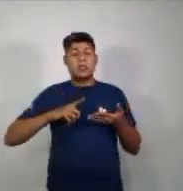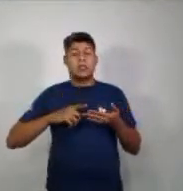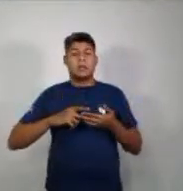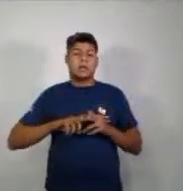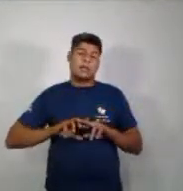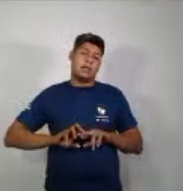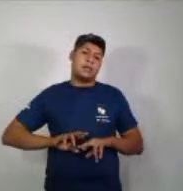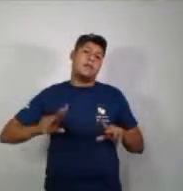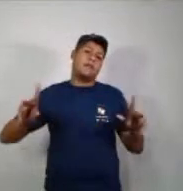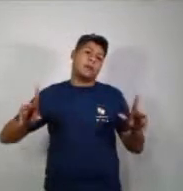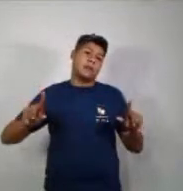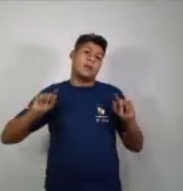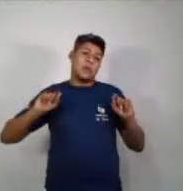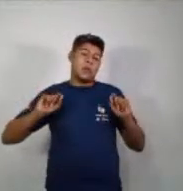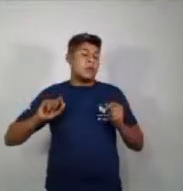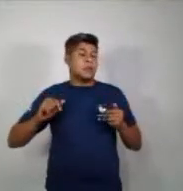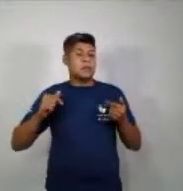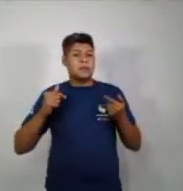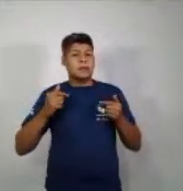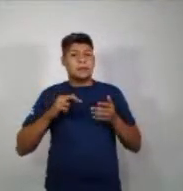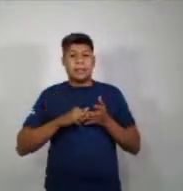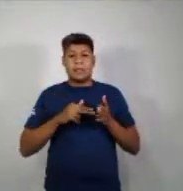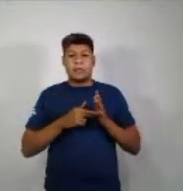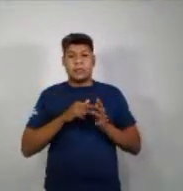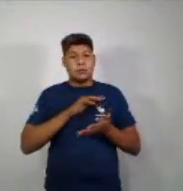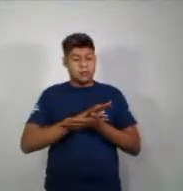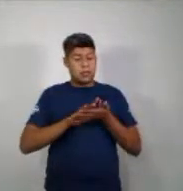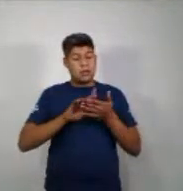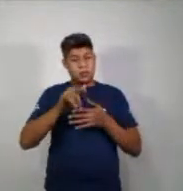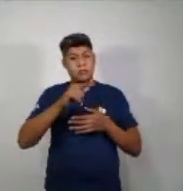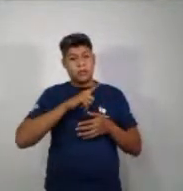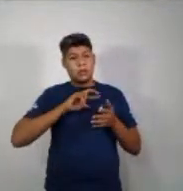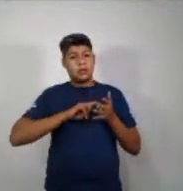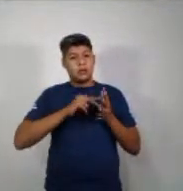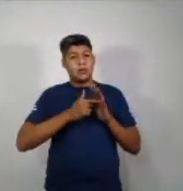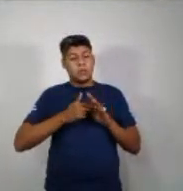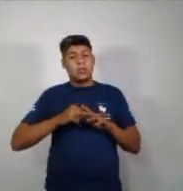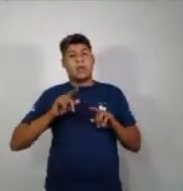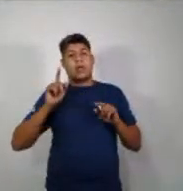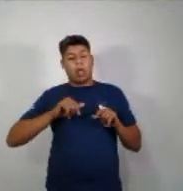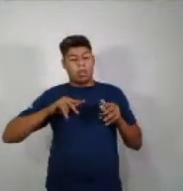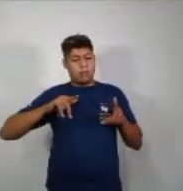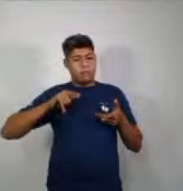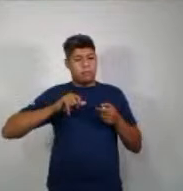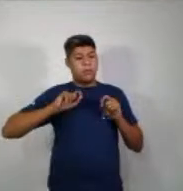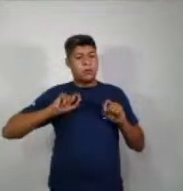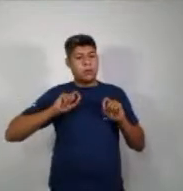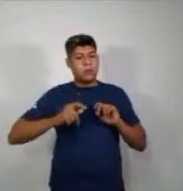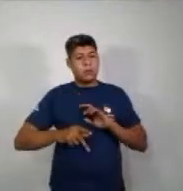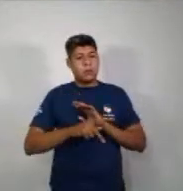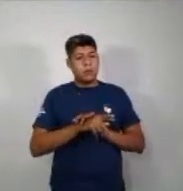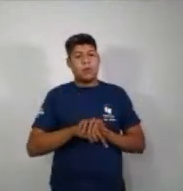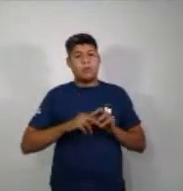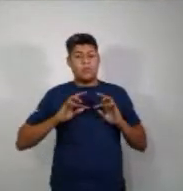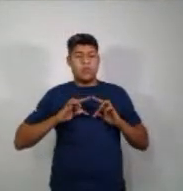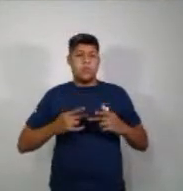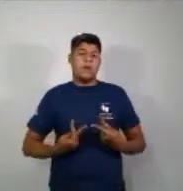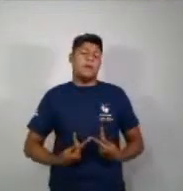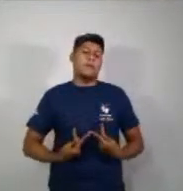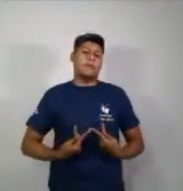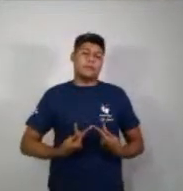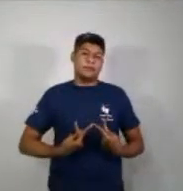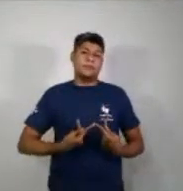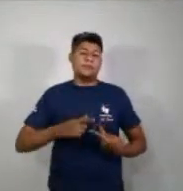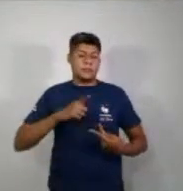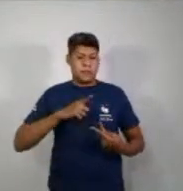do que ele não traduziu, mas ele coordenou a tradução, que é monumental, que é A Comédia Humana de Balzac, né,